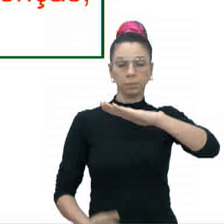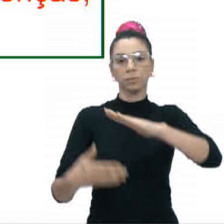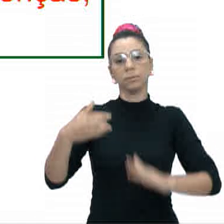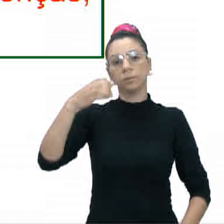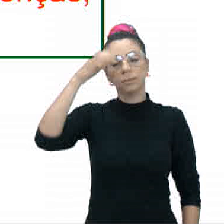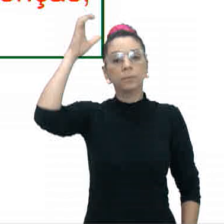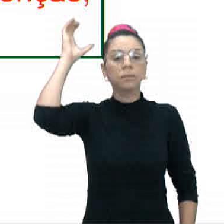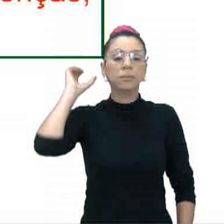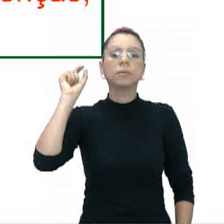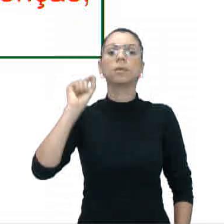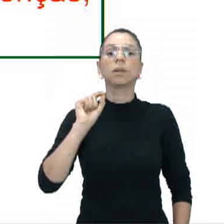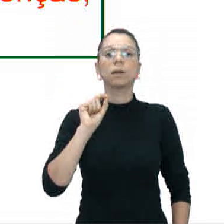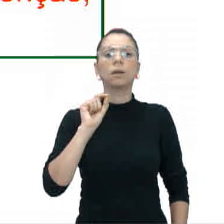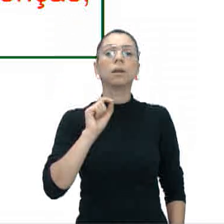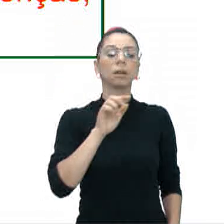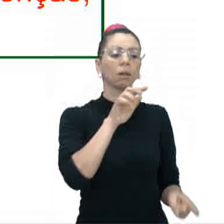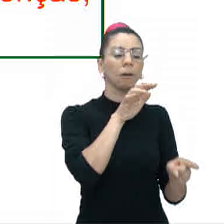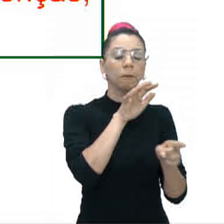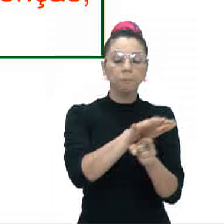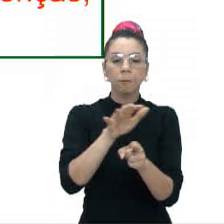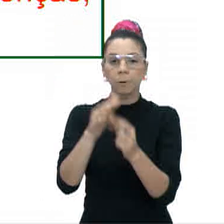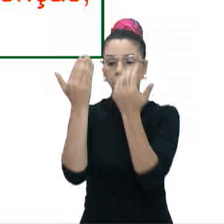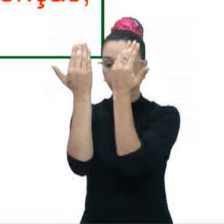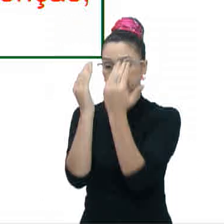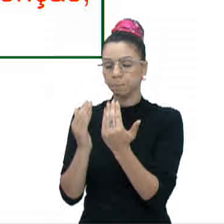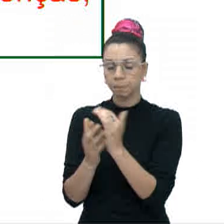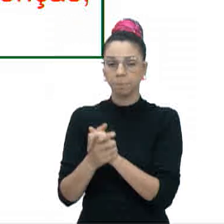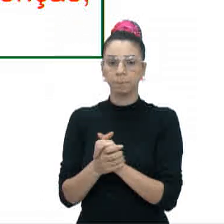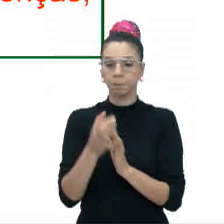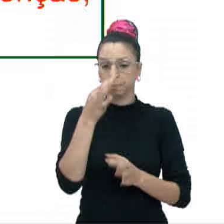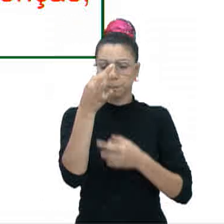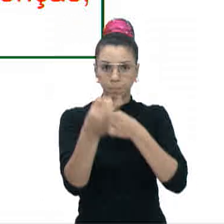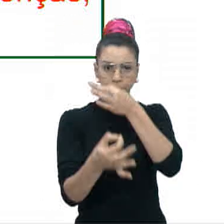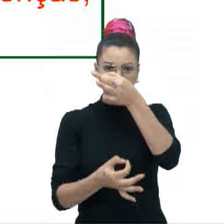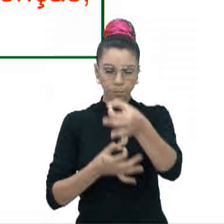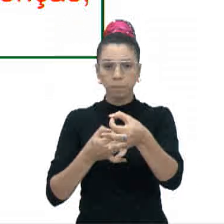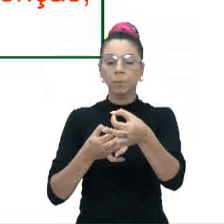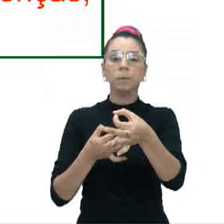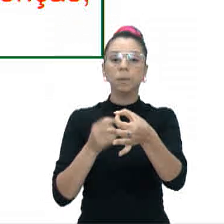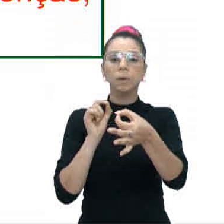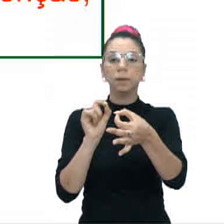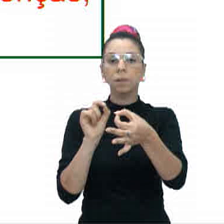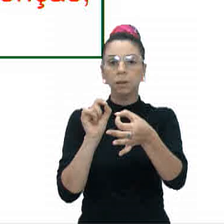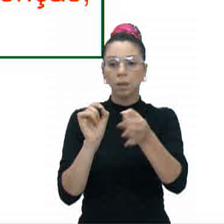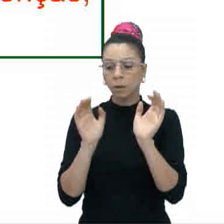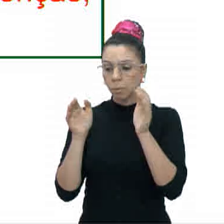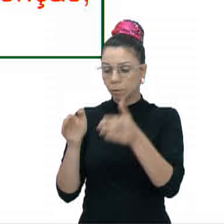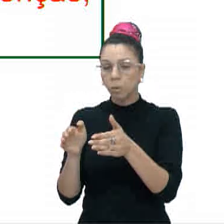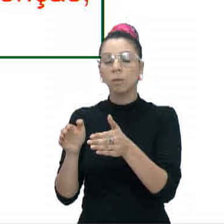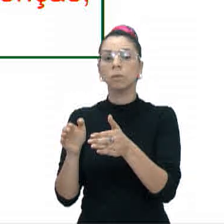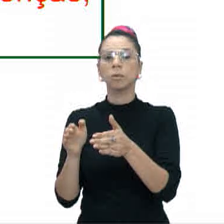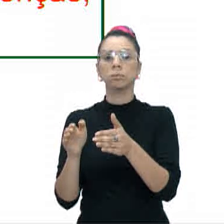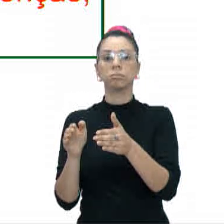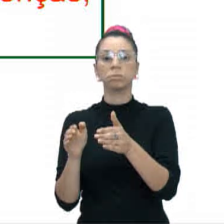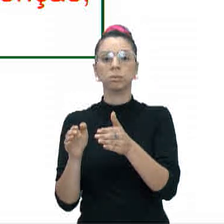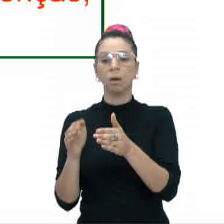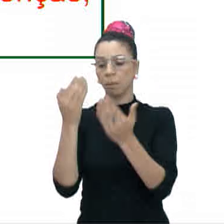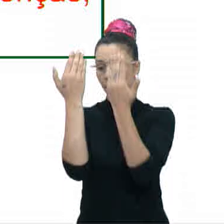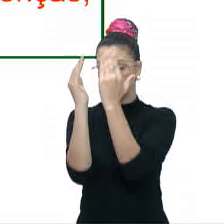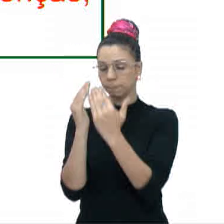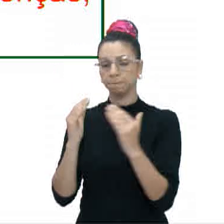grande influência na psicologia e serviu como crítica à psicologia comportamental, o behaviorismo. Por